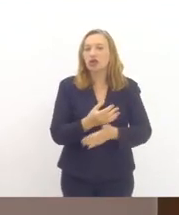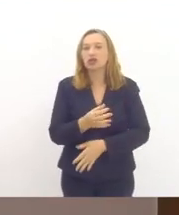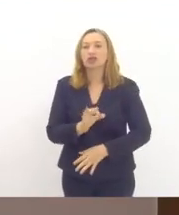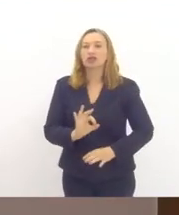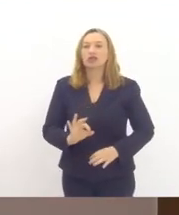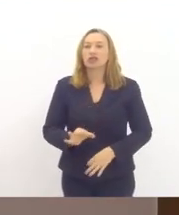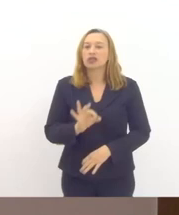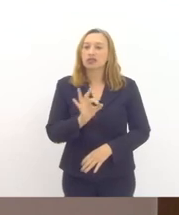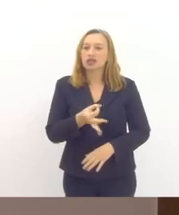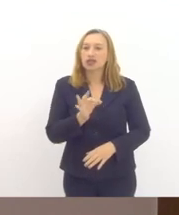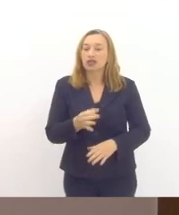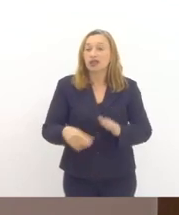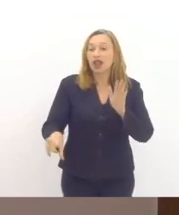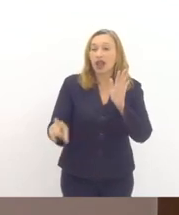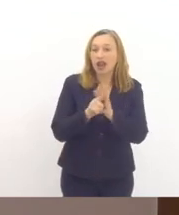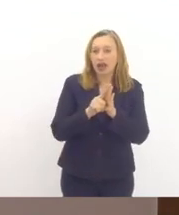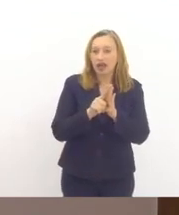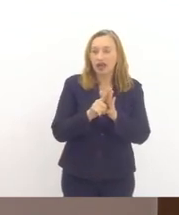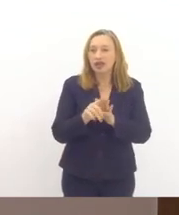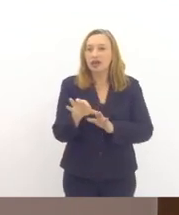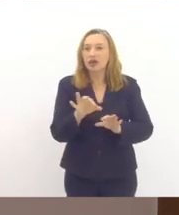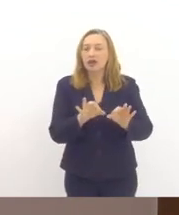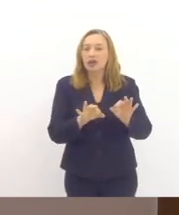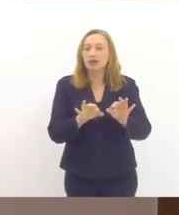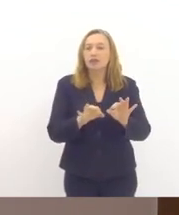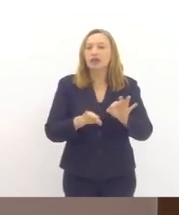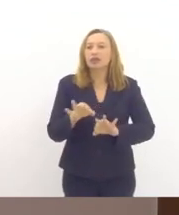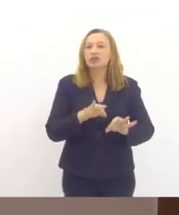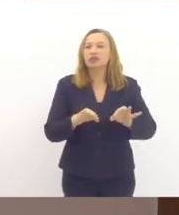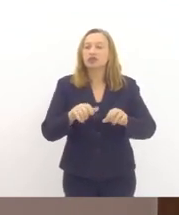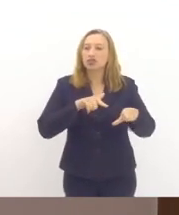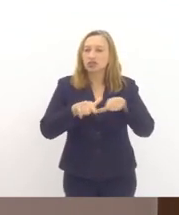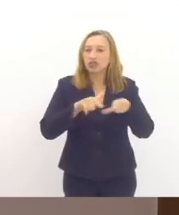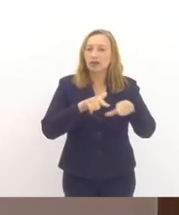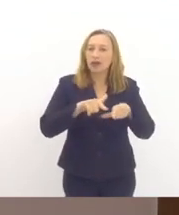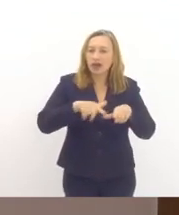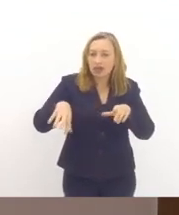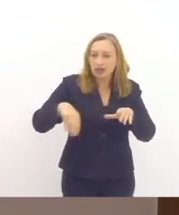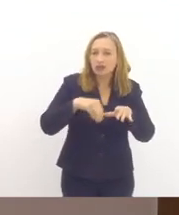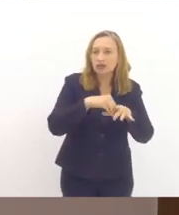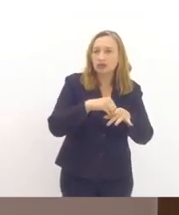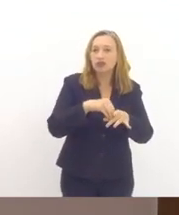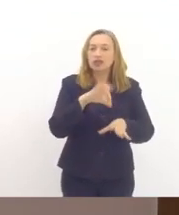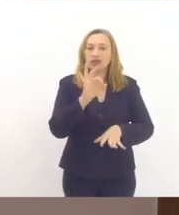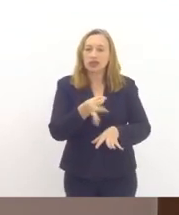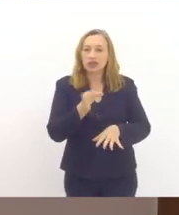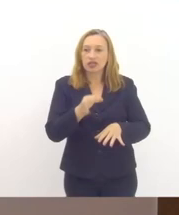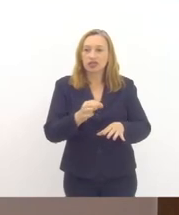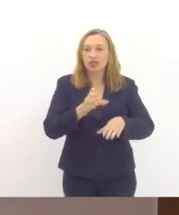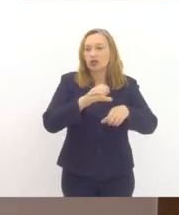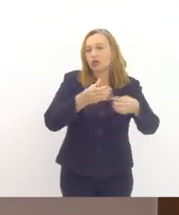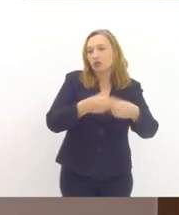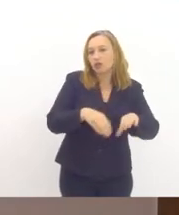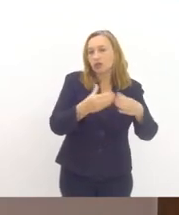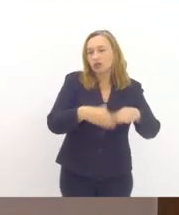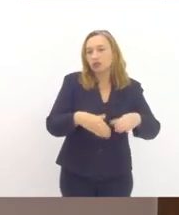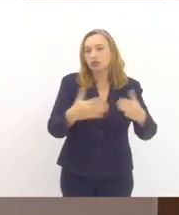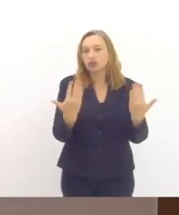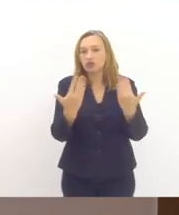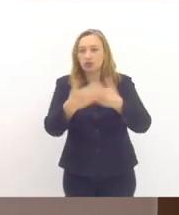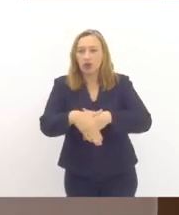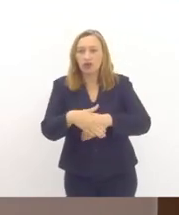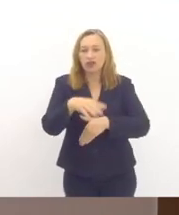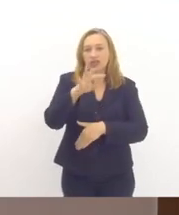garantidos, na forma de lei, planos de carreira com ingresso exclusivamente por concurso público de provas e